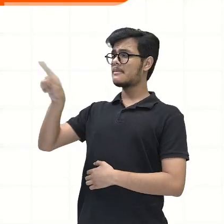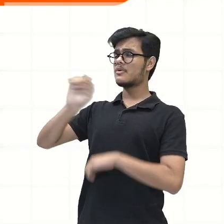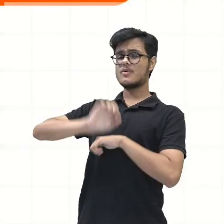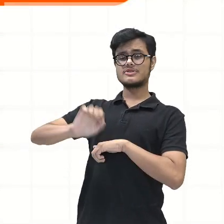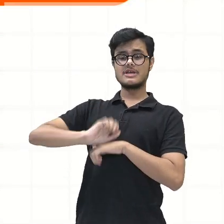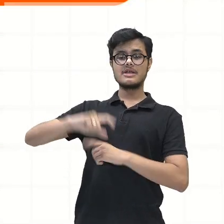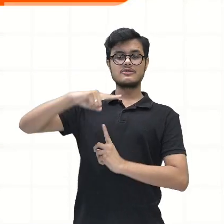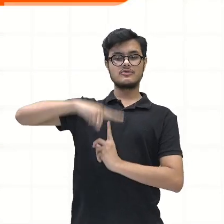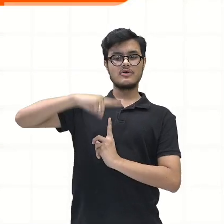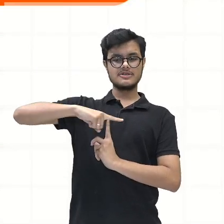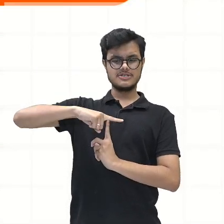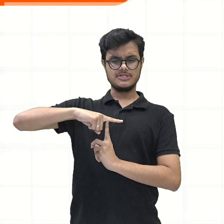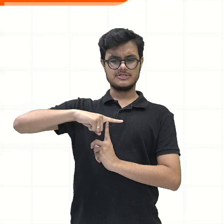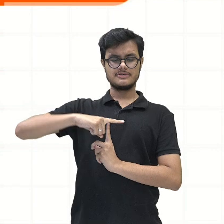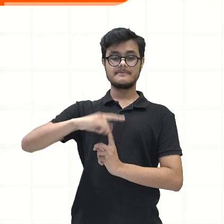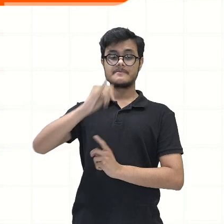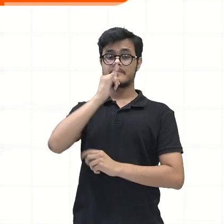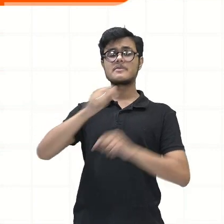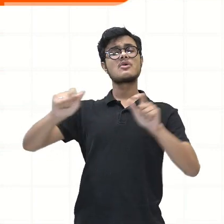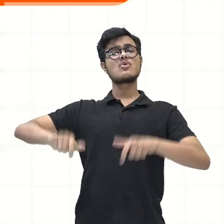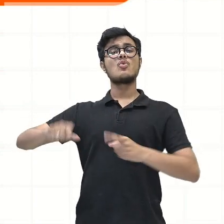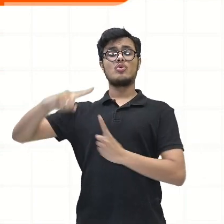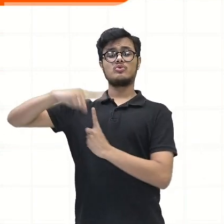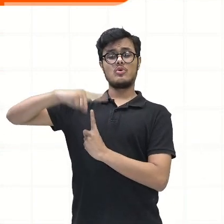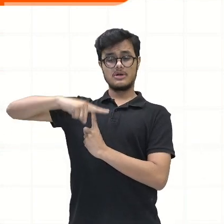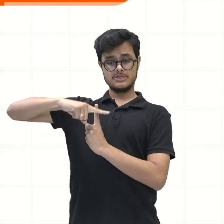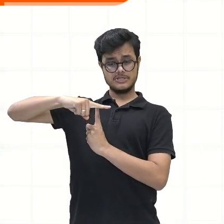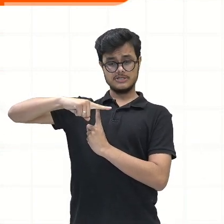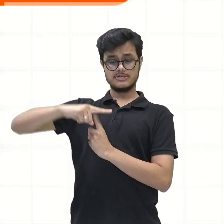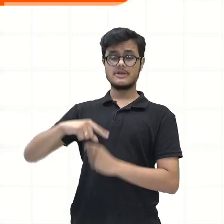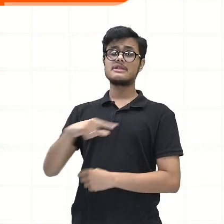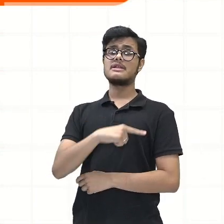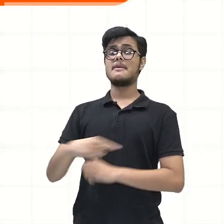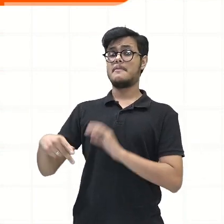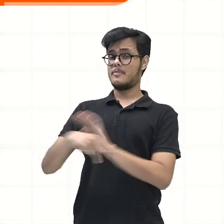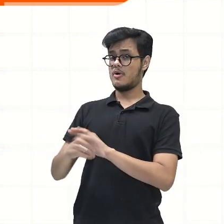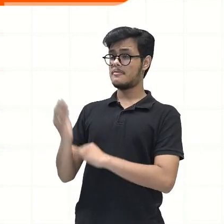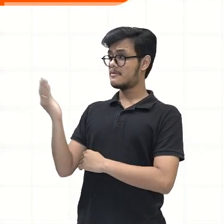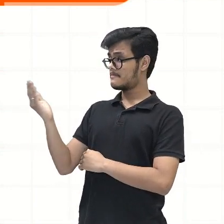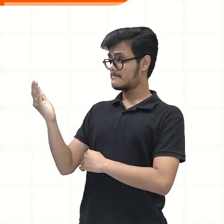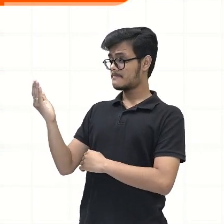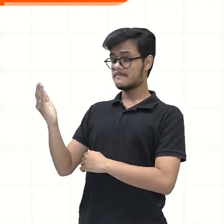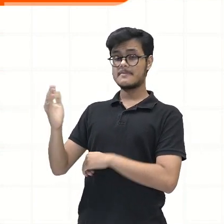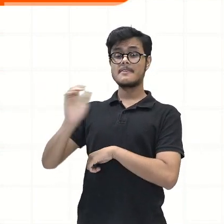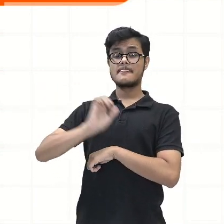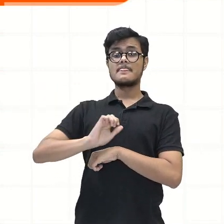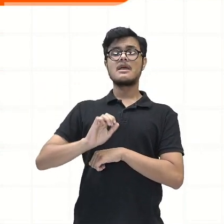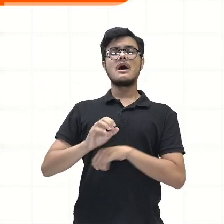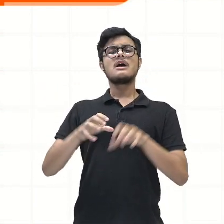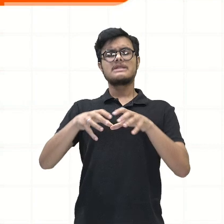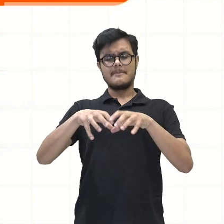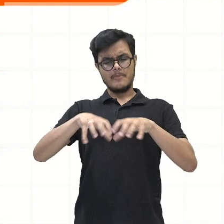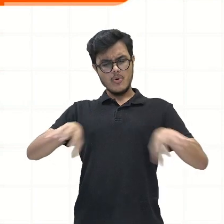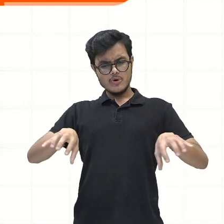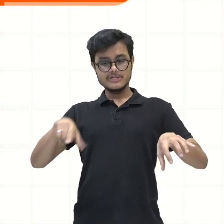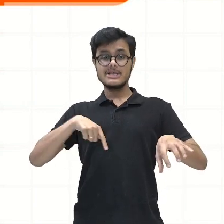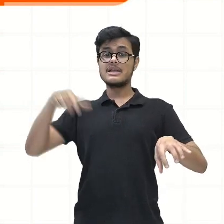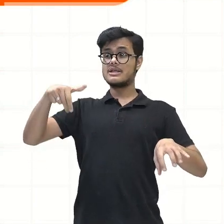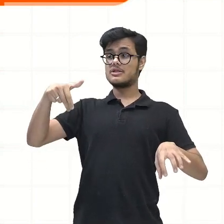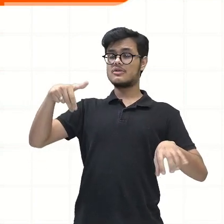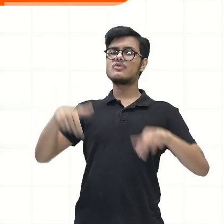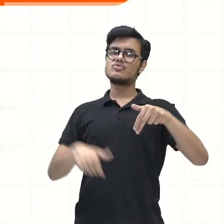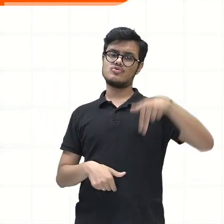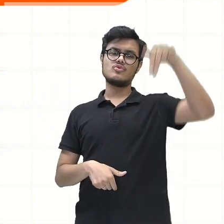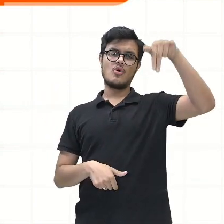né? Então aqui, olha, vou marcar aqui para vocês, o Tocantins, né, que foi criado após o desmembramento ali do norte